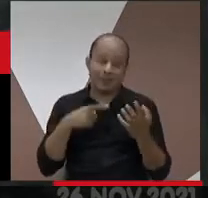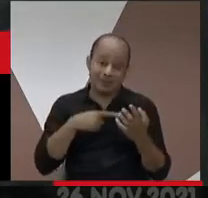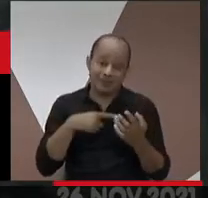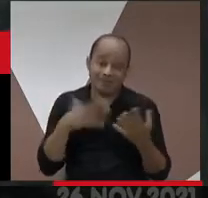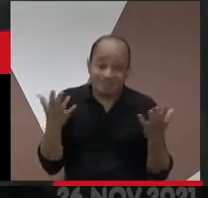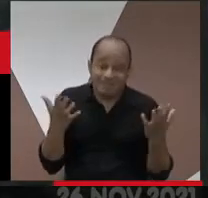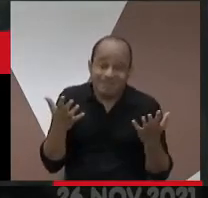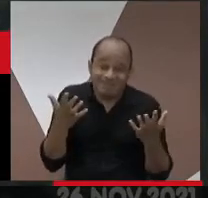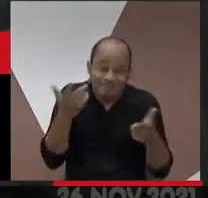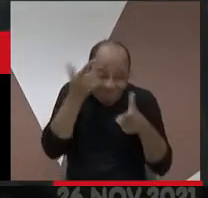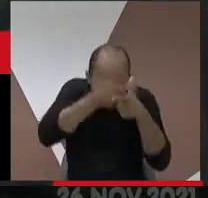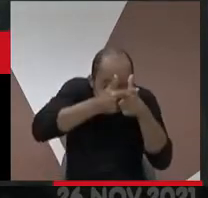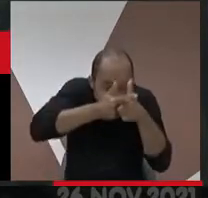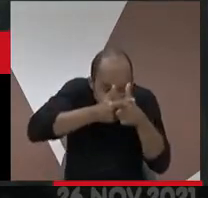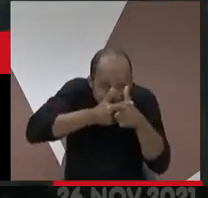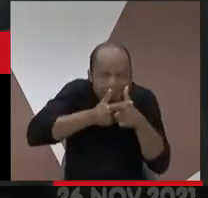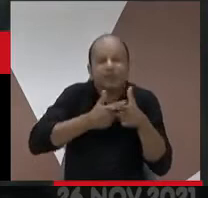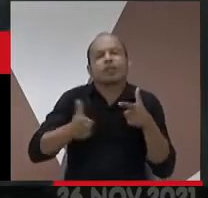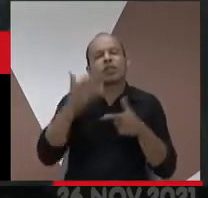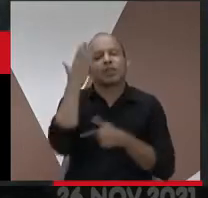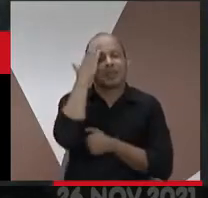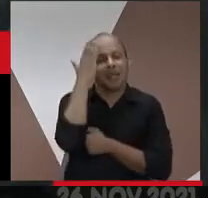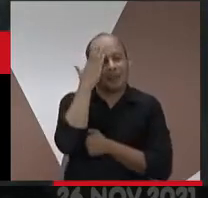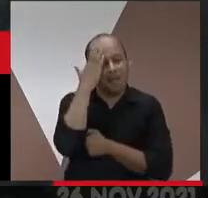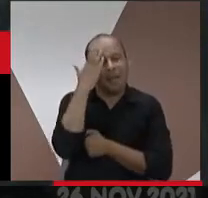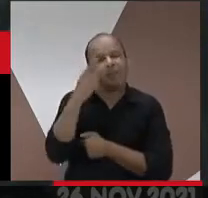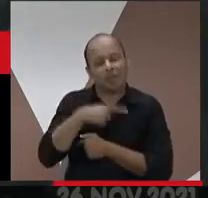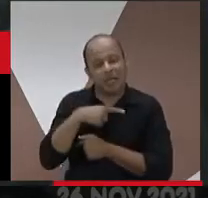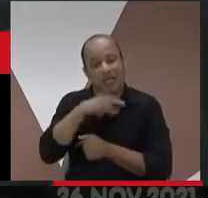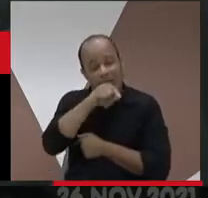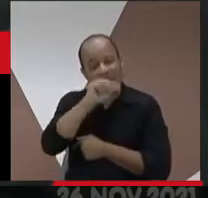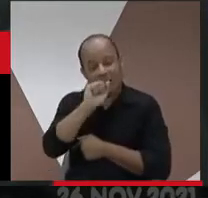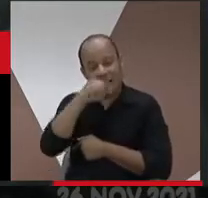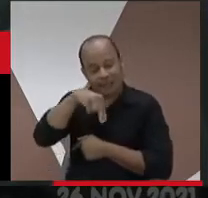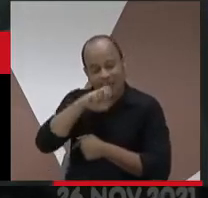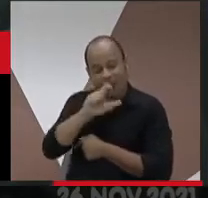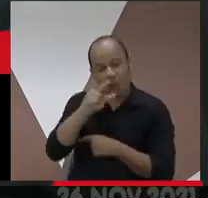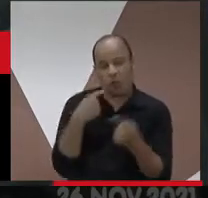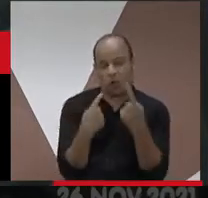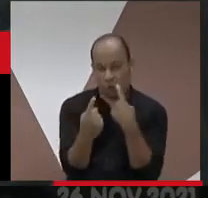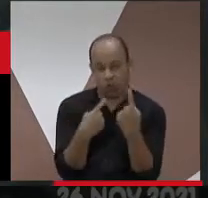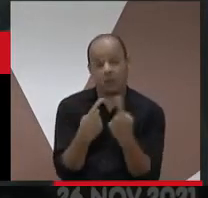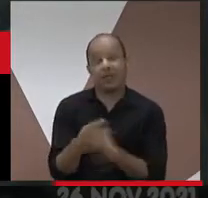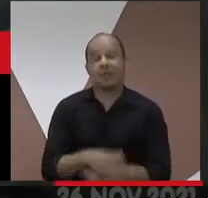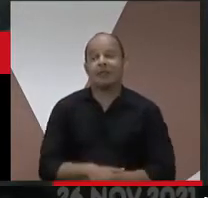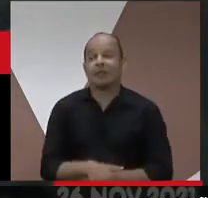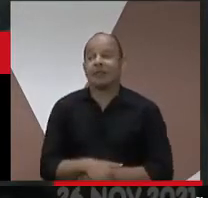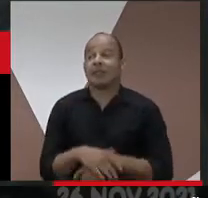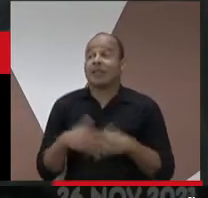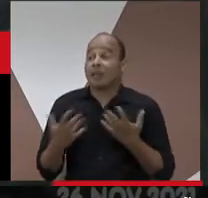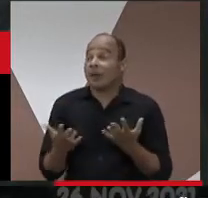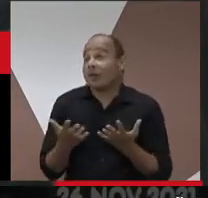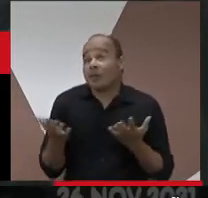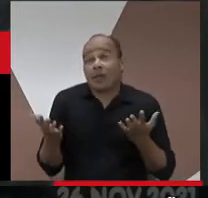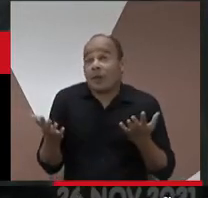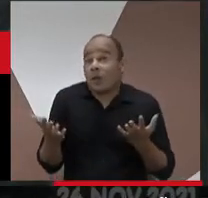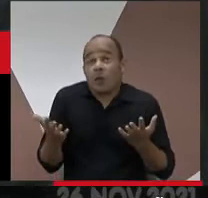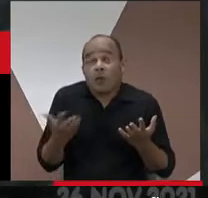corriqueiro essa sobrecarga que nós temos no anel rodoviário, e simplesmente o